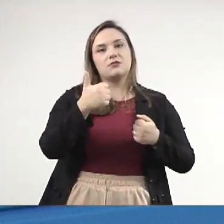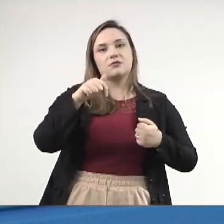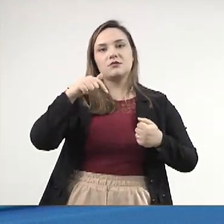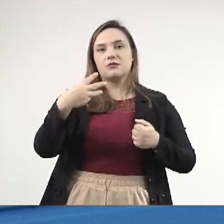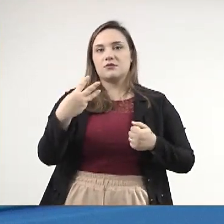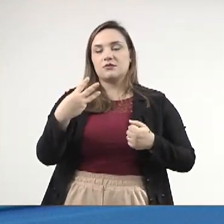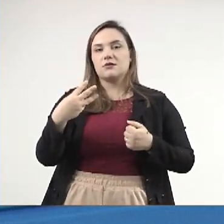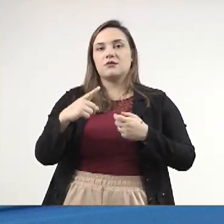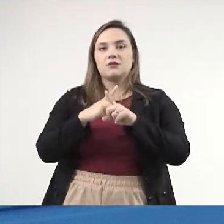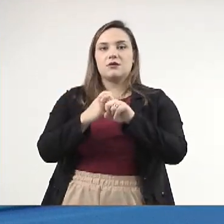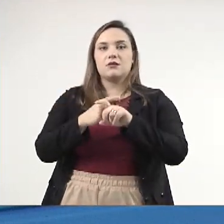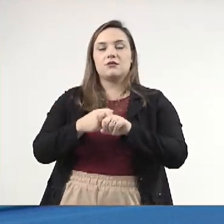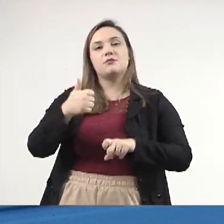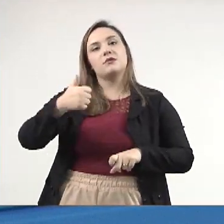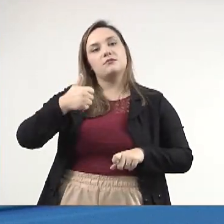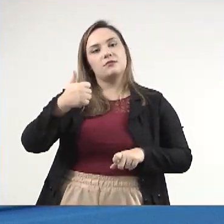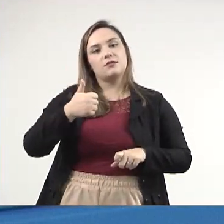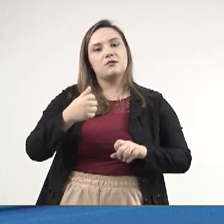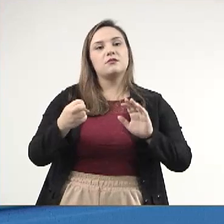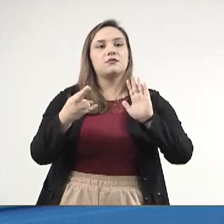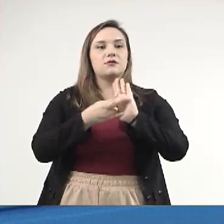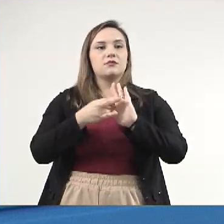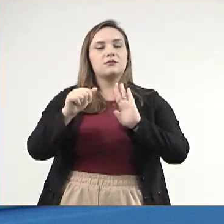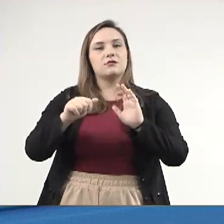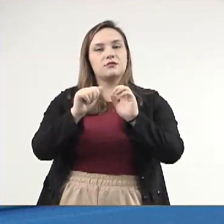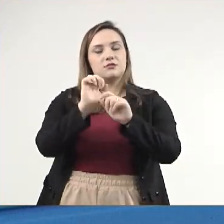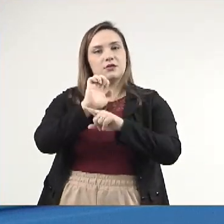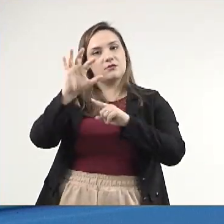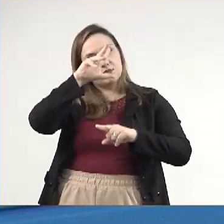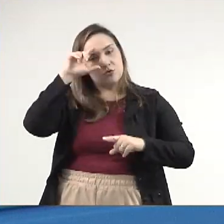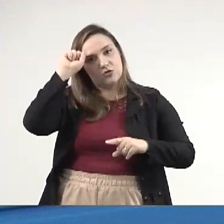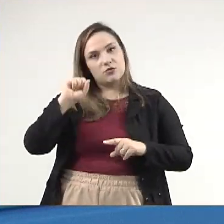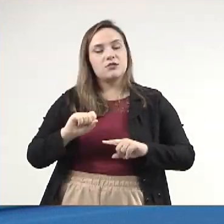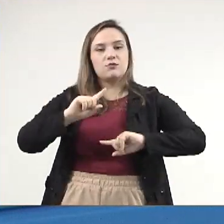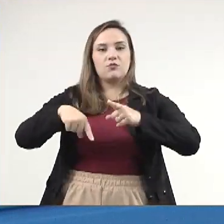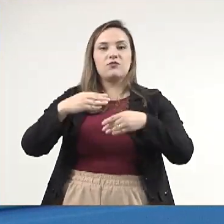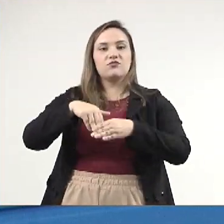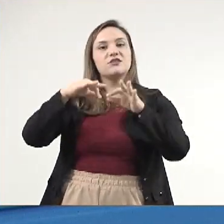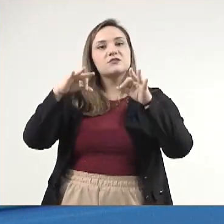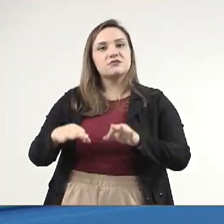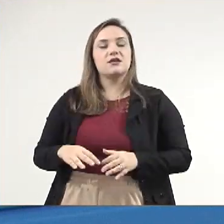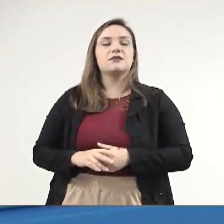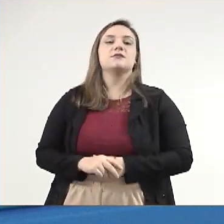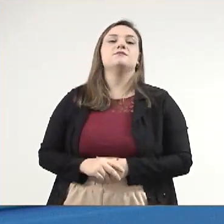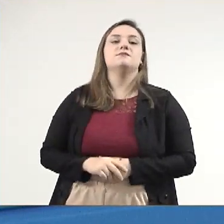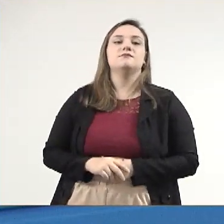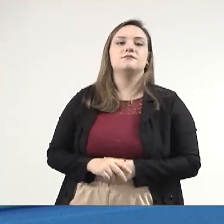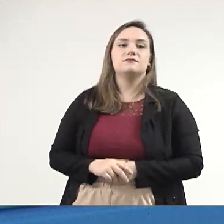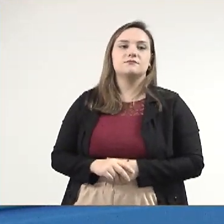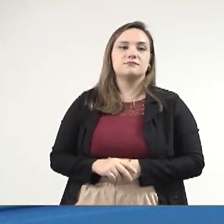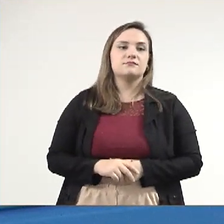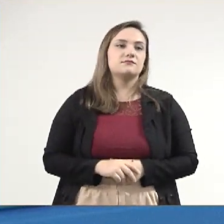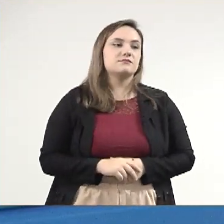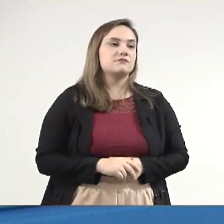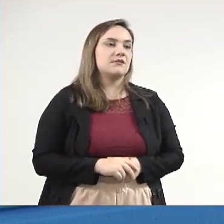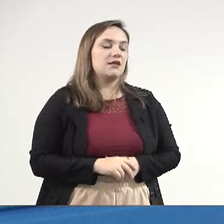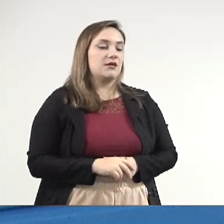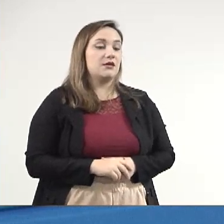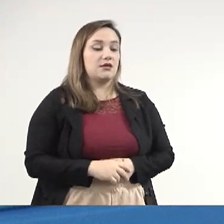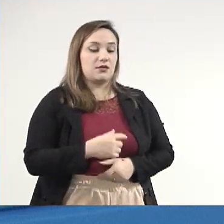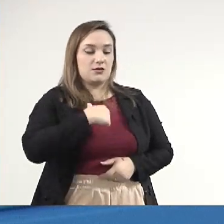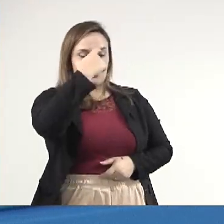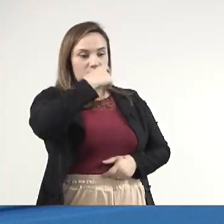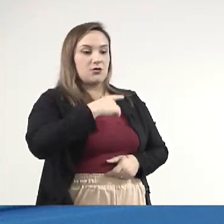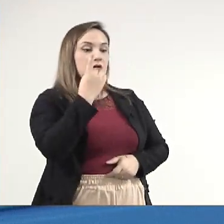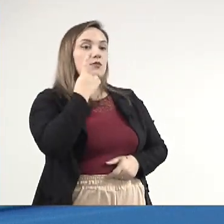inciso 1º do Regimento Interno da Assembleia Legislativa do Estado de Mato Grosso do Sul, ouvido o colendo plenário, que seja deferida a participação deste parlamentar